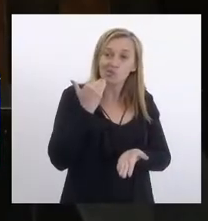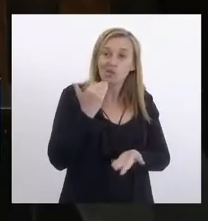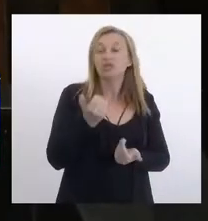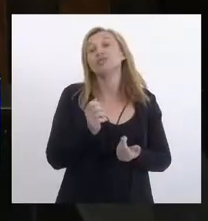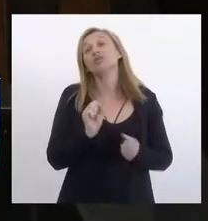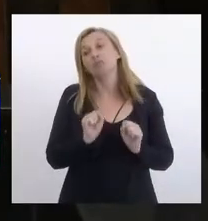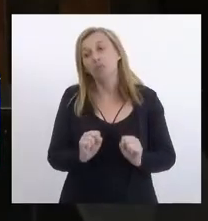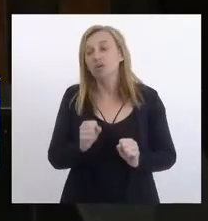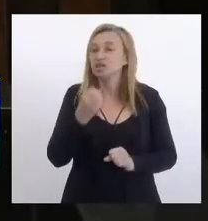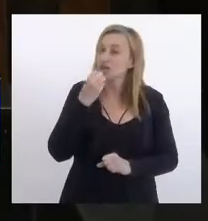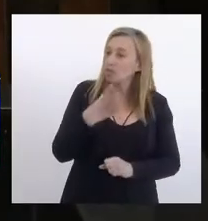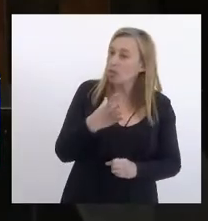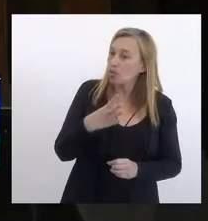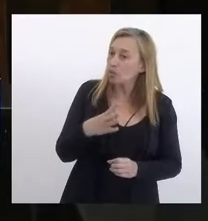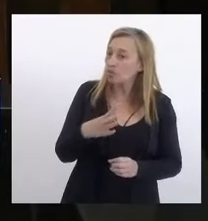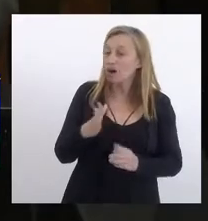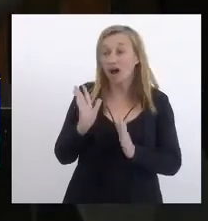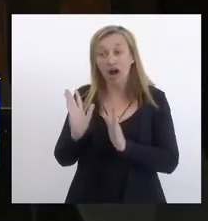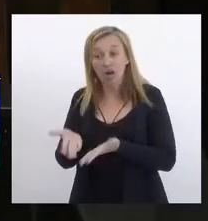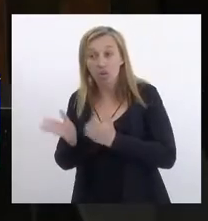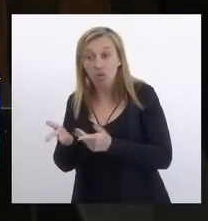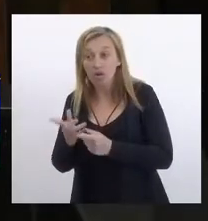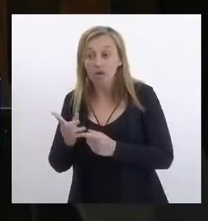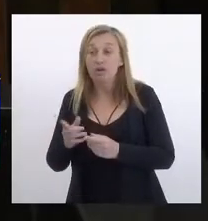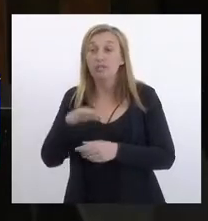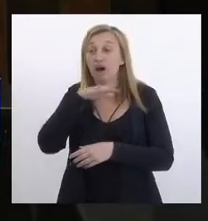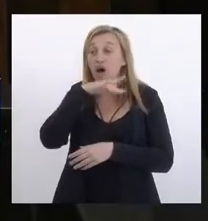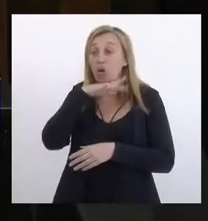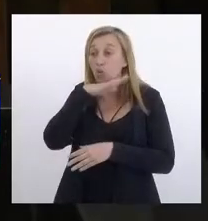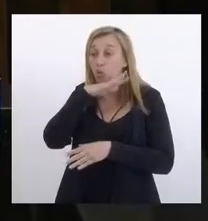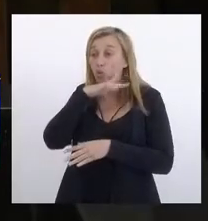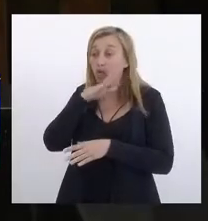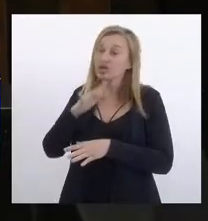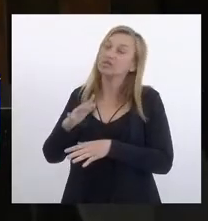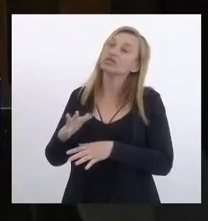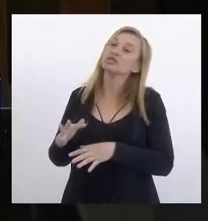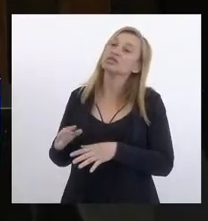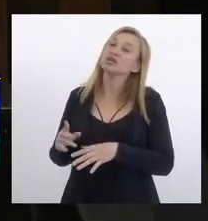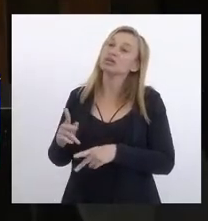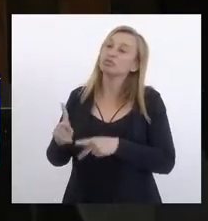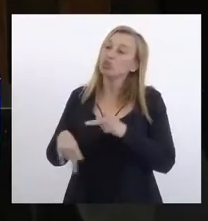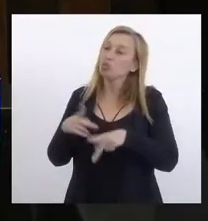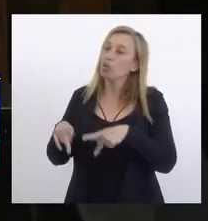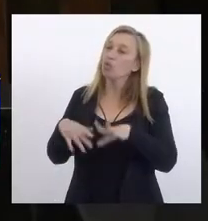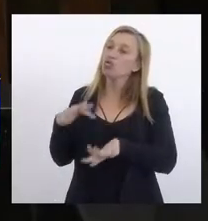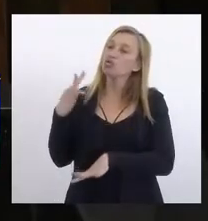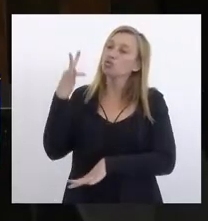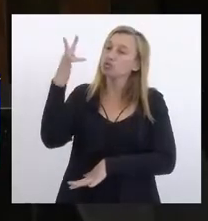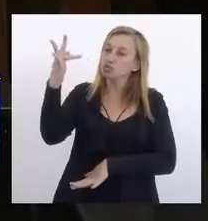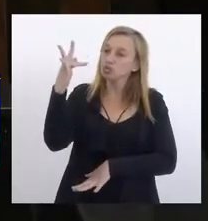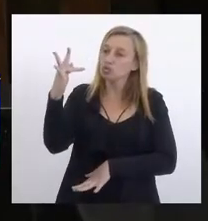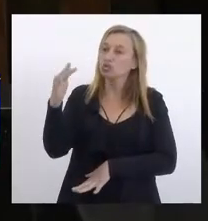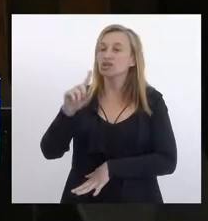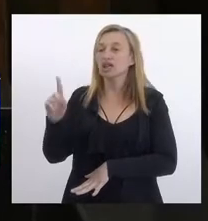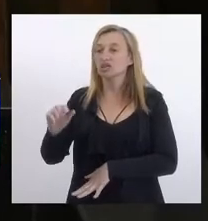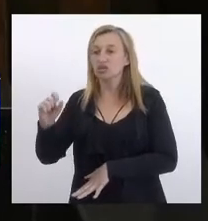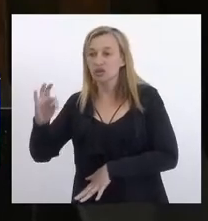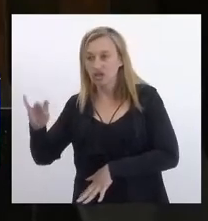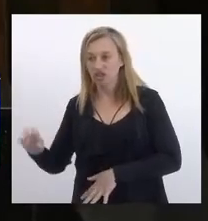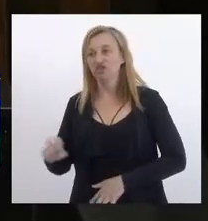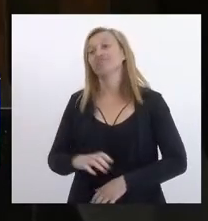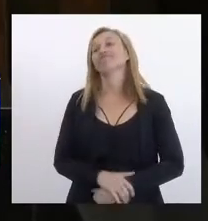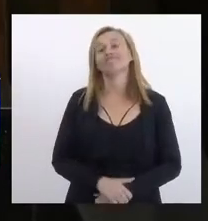ser bom para a parte agora, mas é ruim para a população, principalmente os jovens da Zona Oeste, no